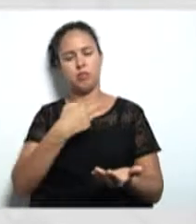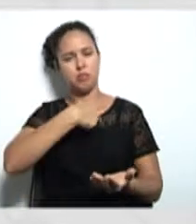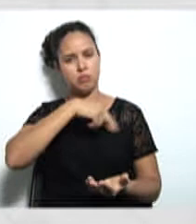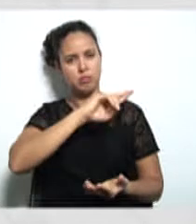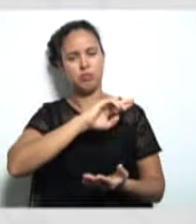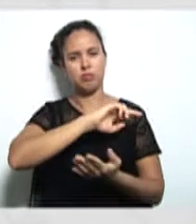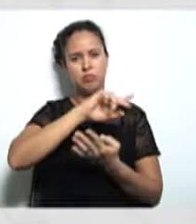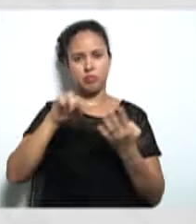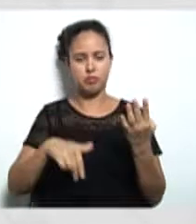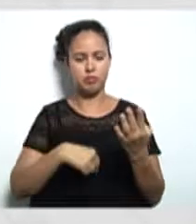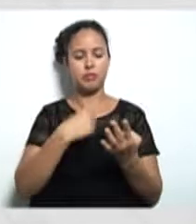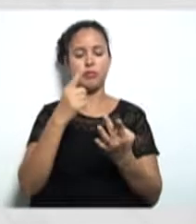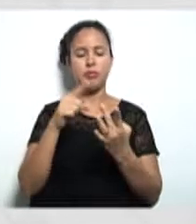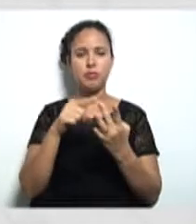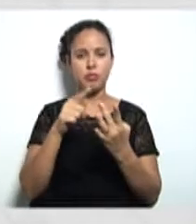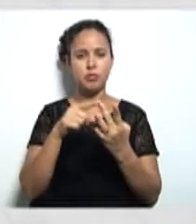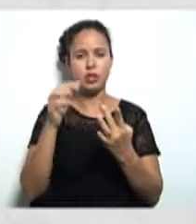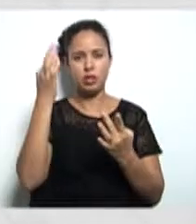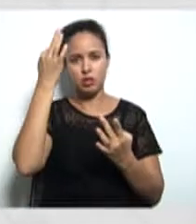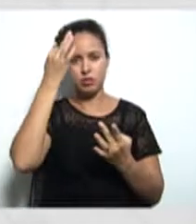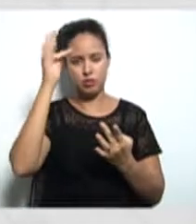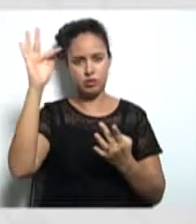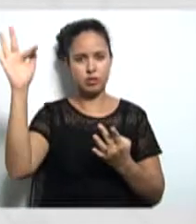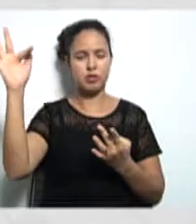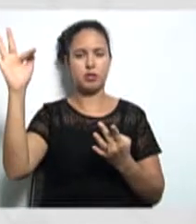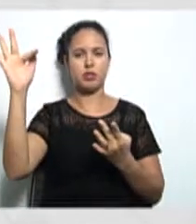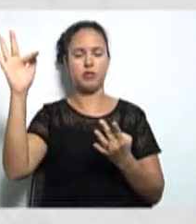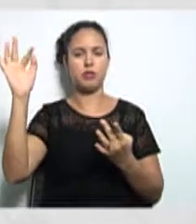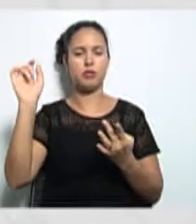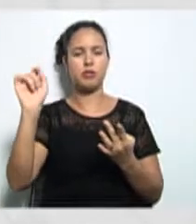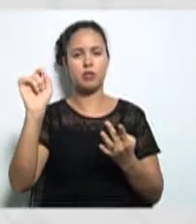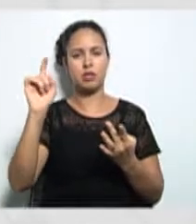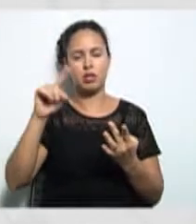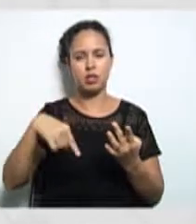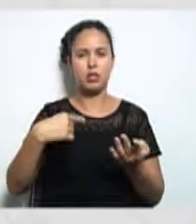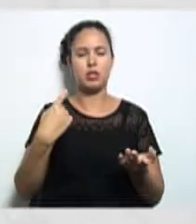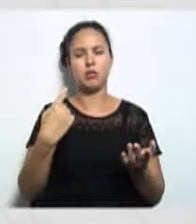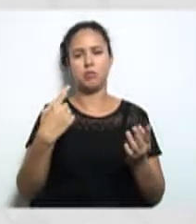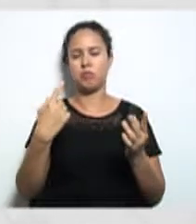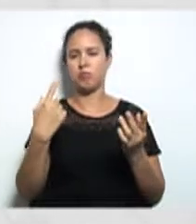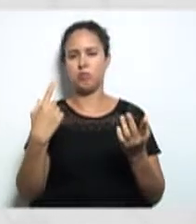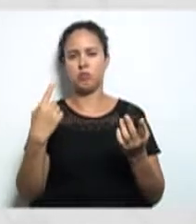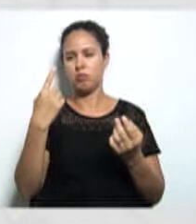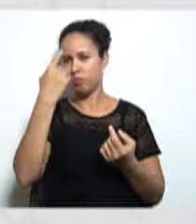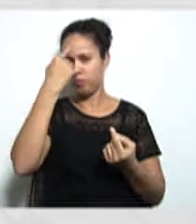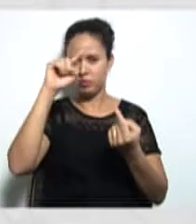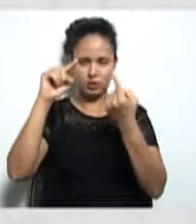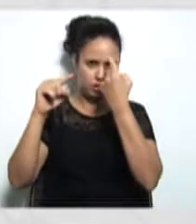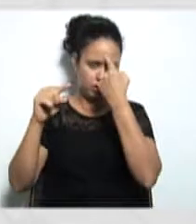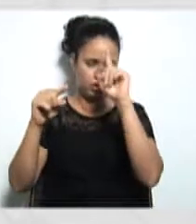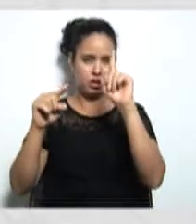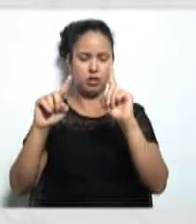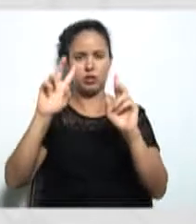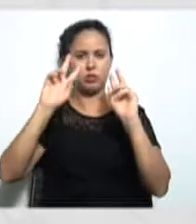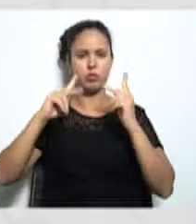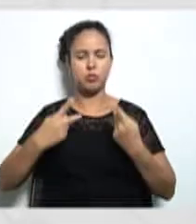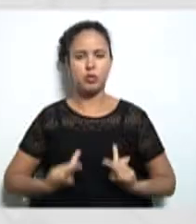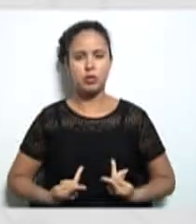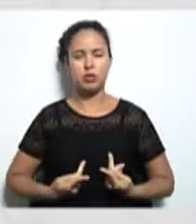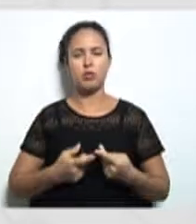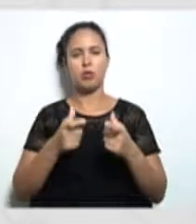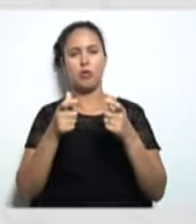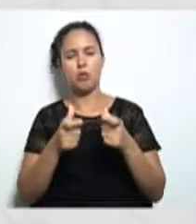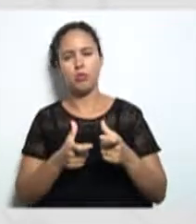religiosa. O filosófico, relativo às inquietações humanas. Então, de onde vim, para onde